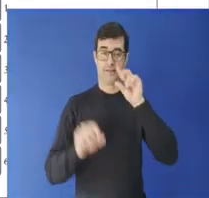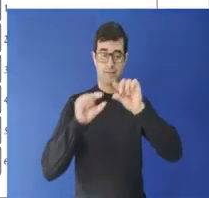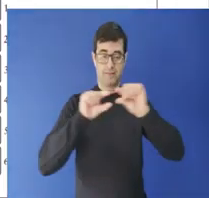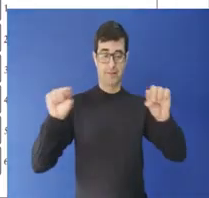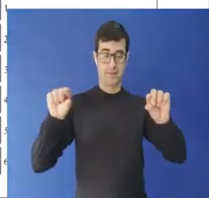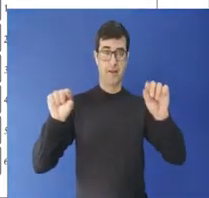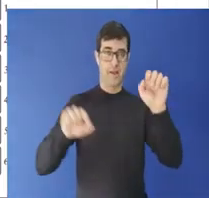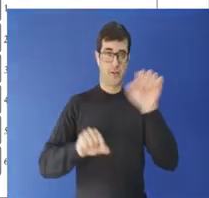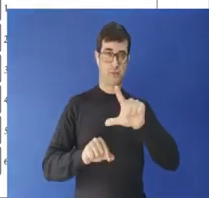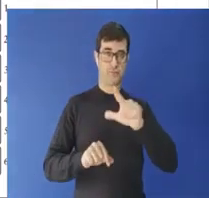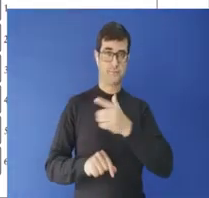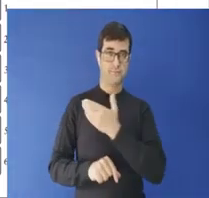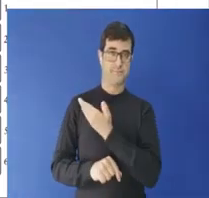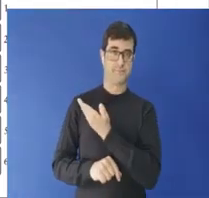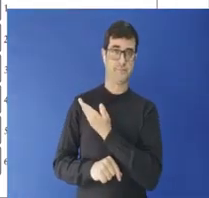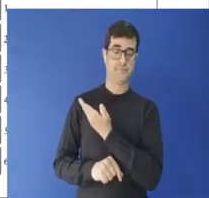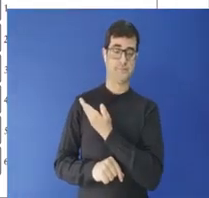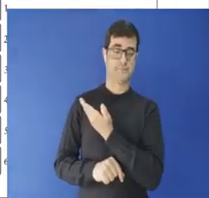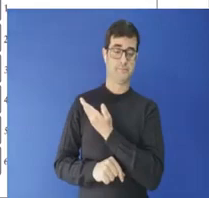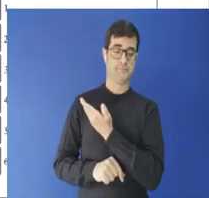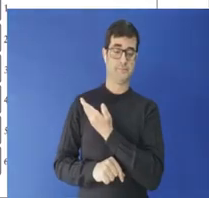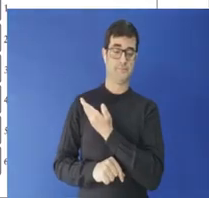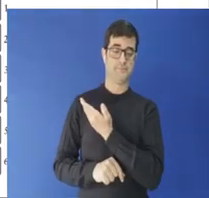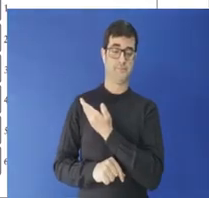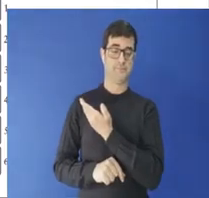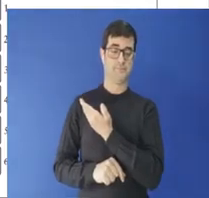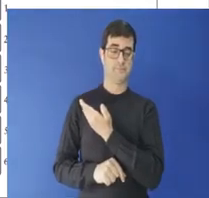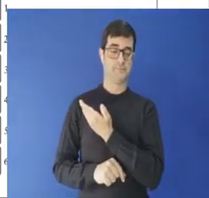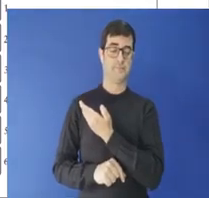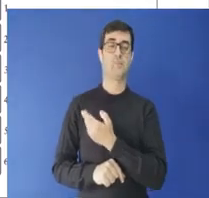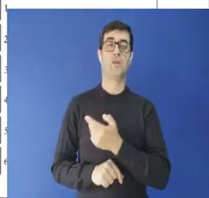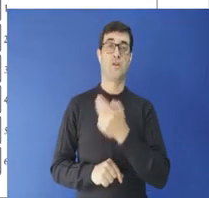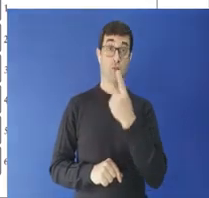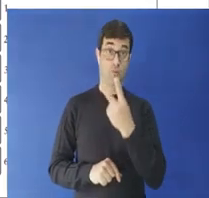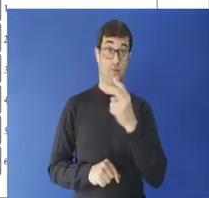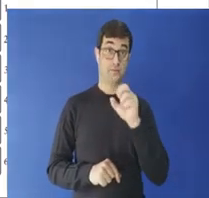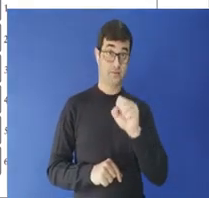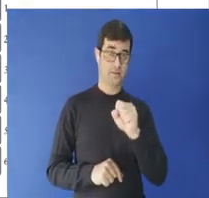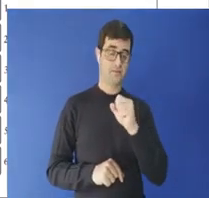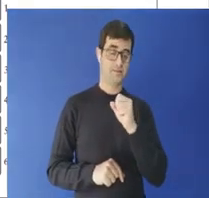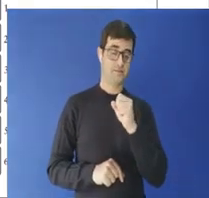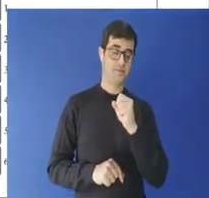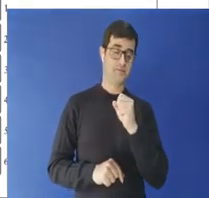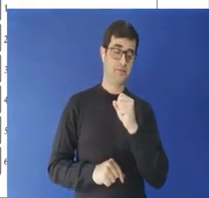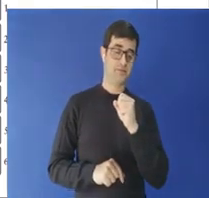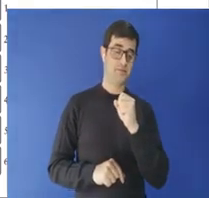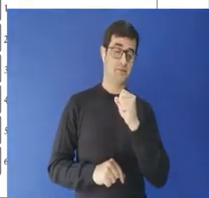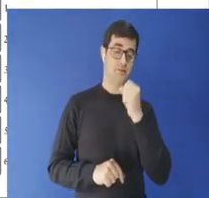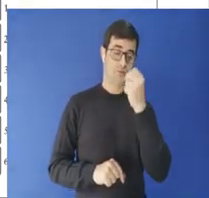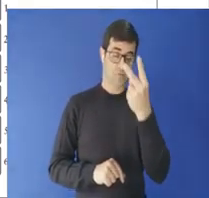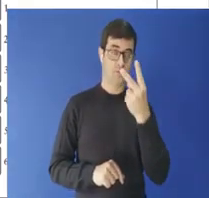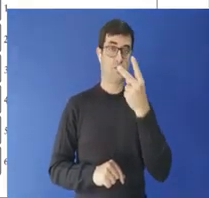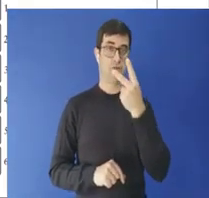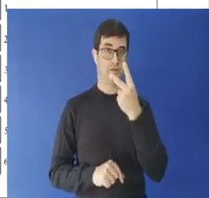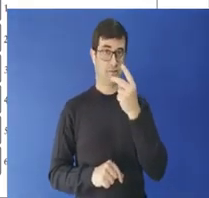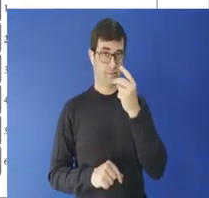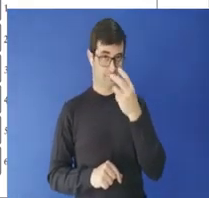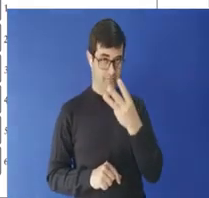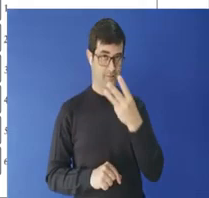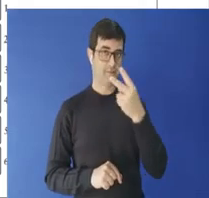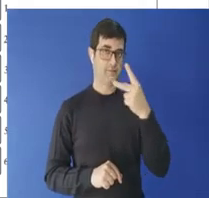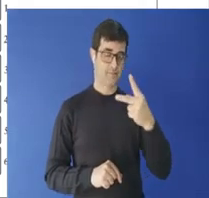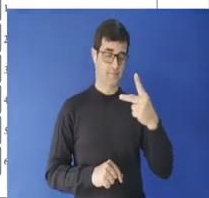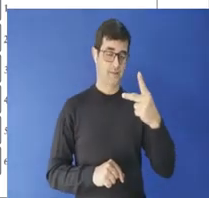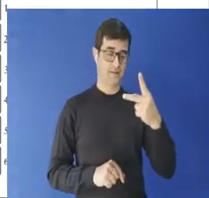neônio, mais 2s2, 2p4, para atingir a do argônio, mais 2